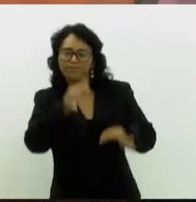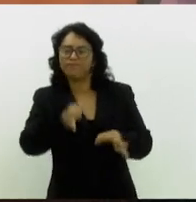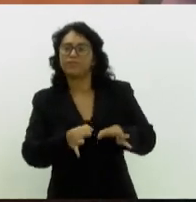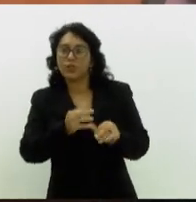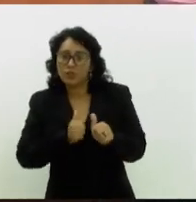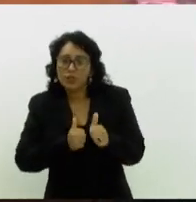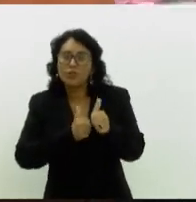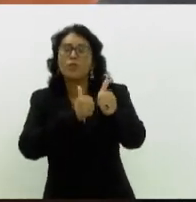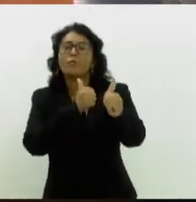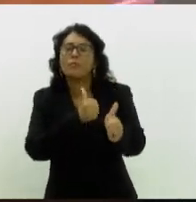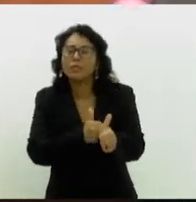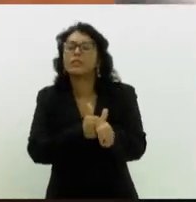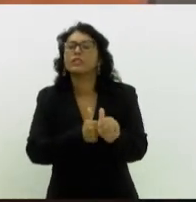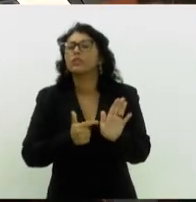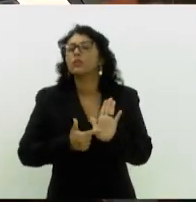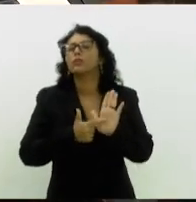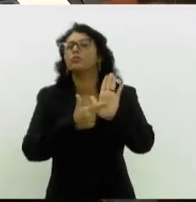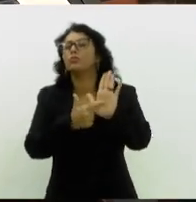da